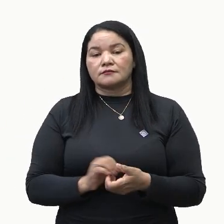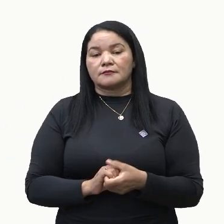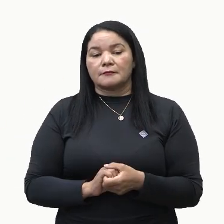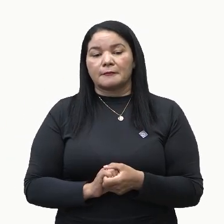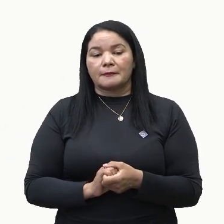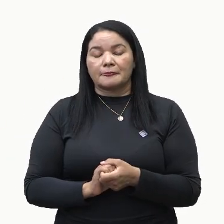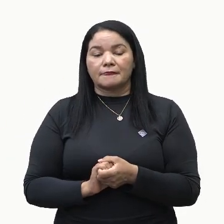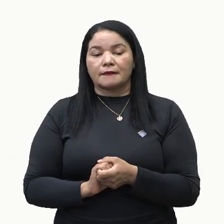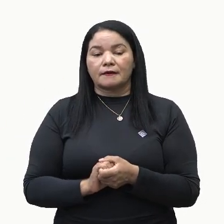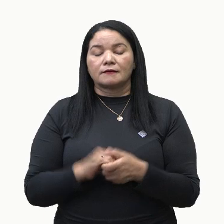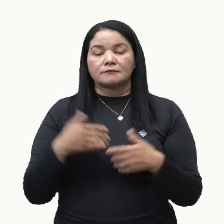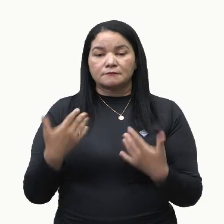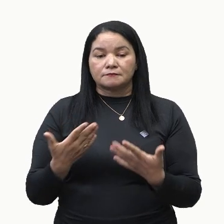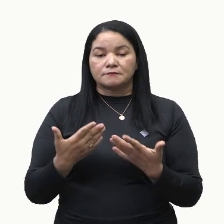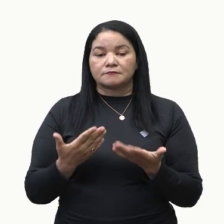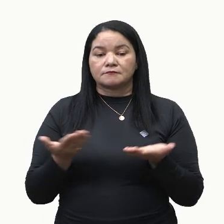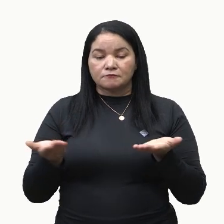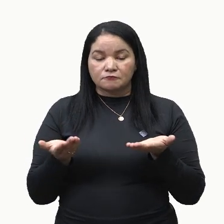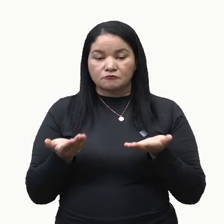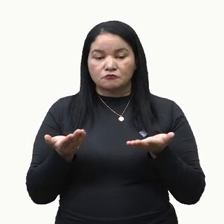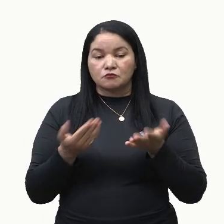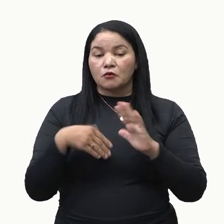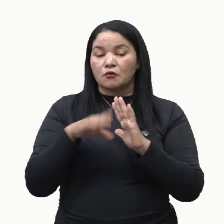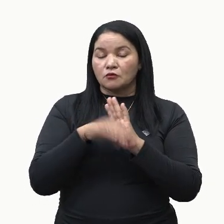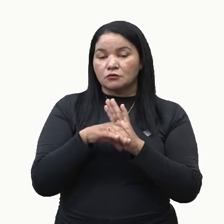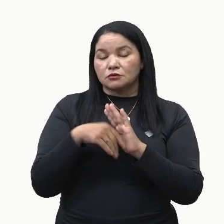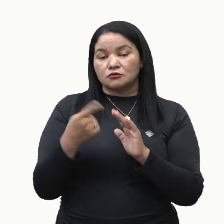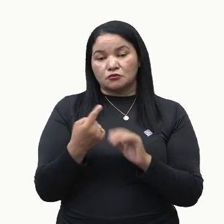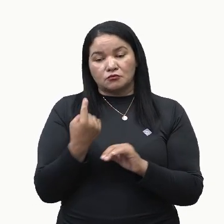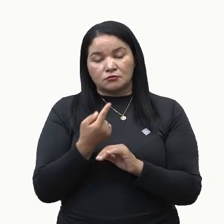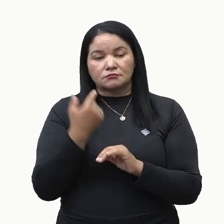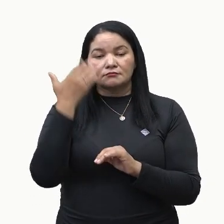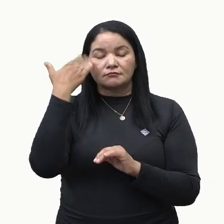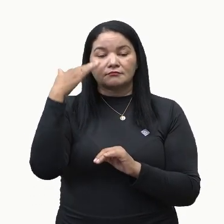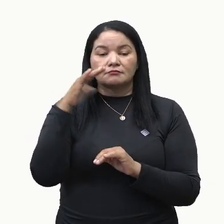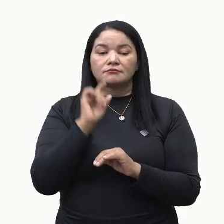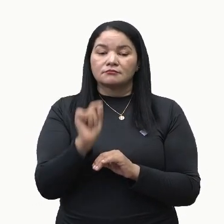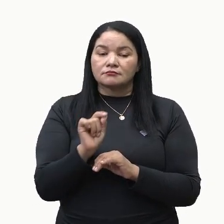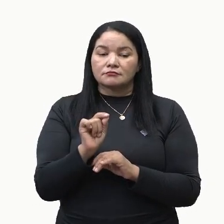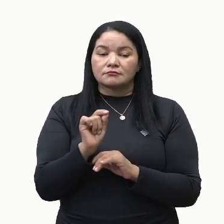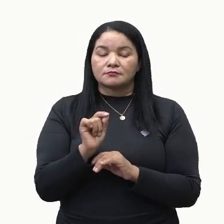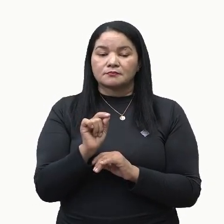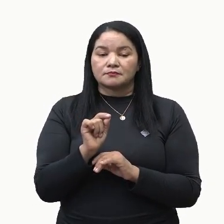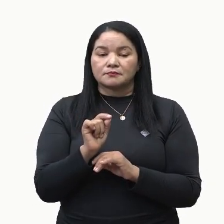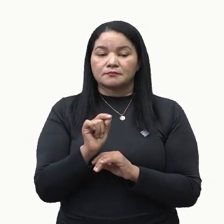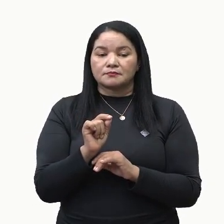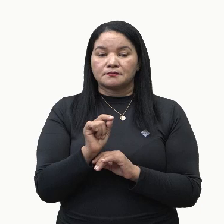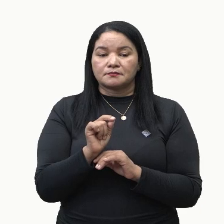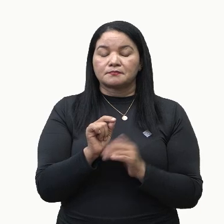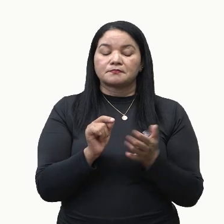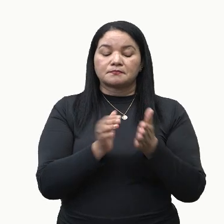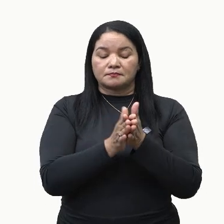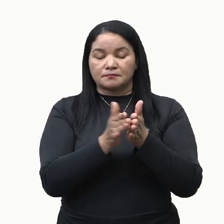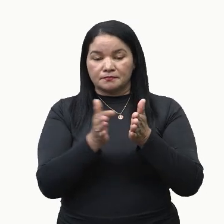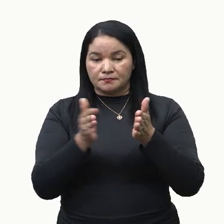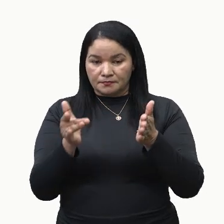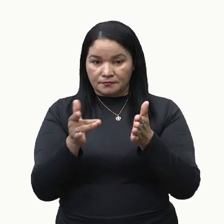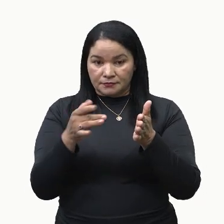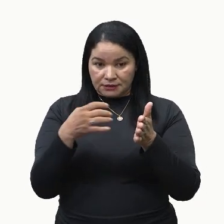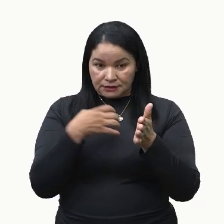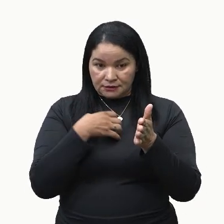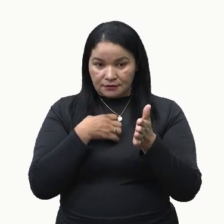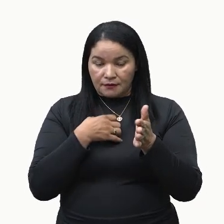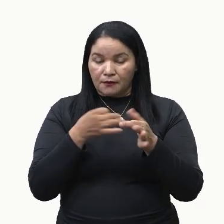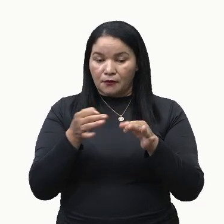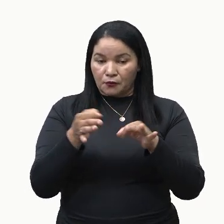nós entendemos, foi que o período, ele tem sentido completo, não é